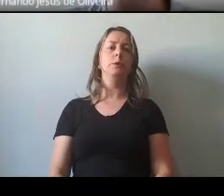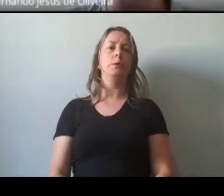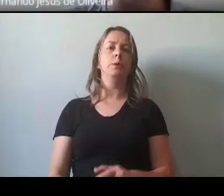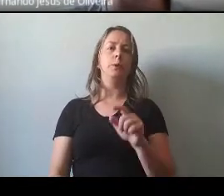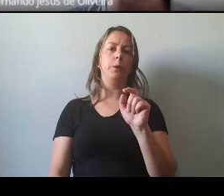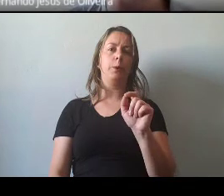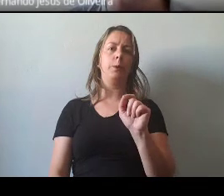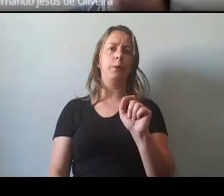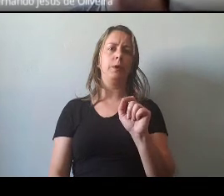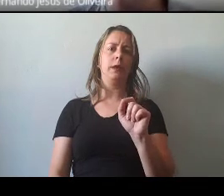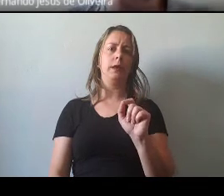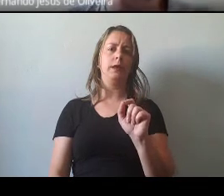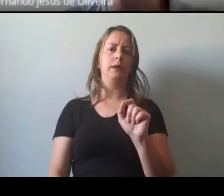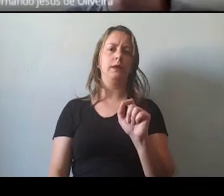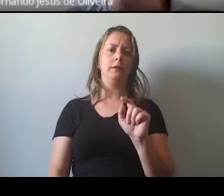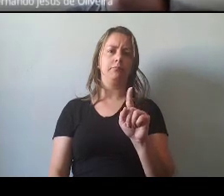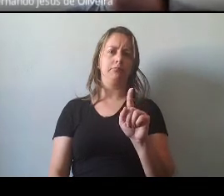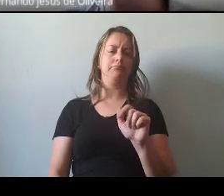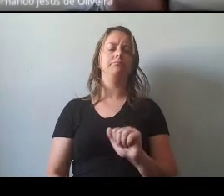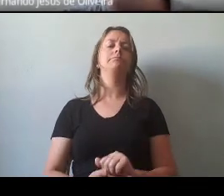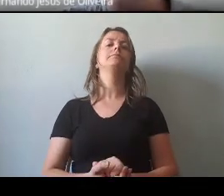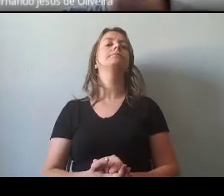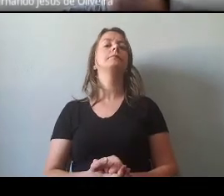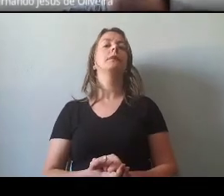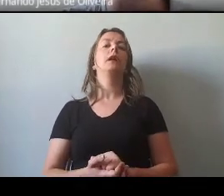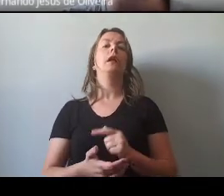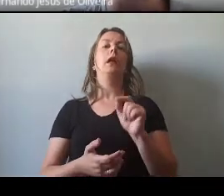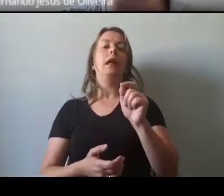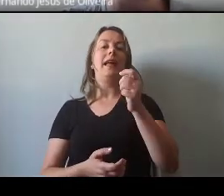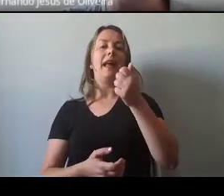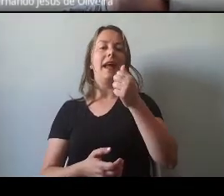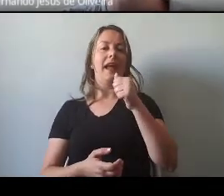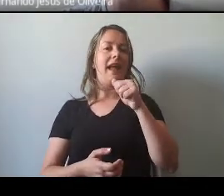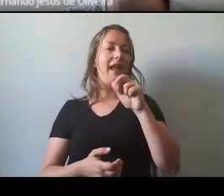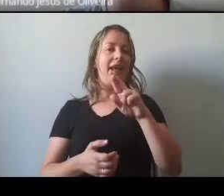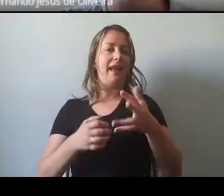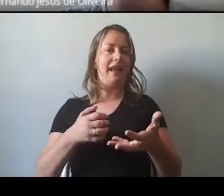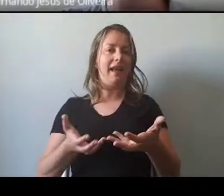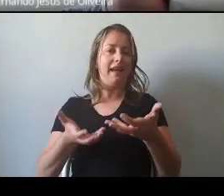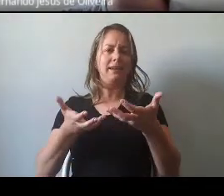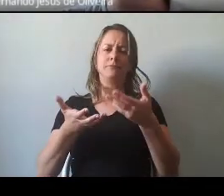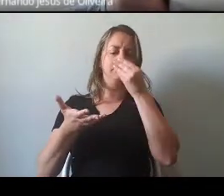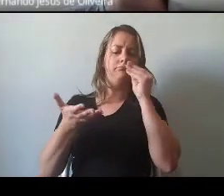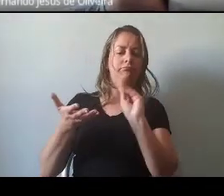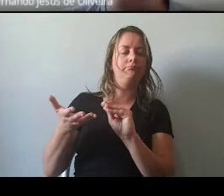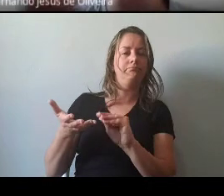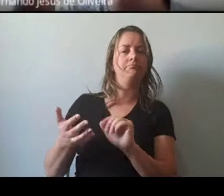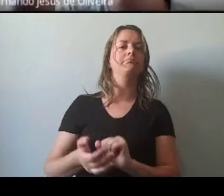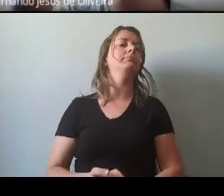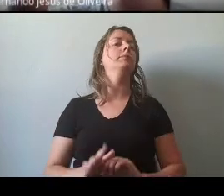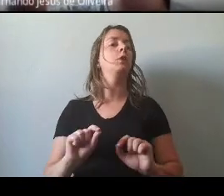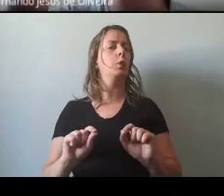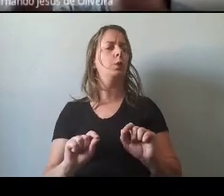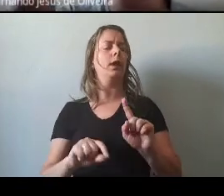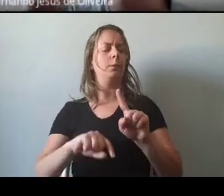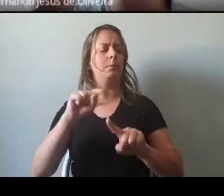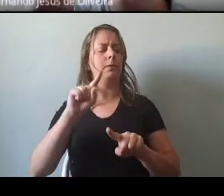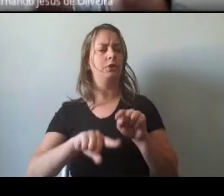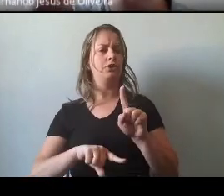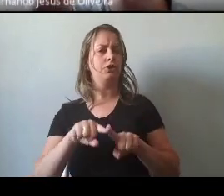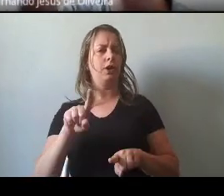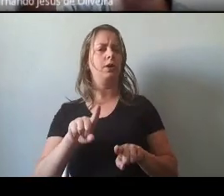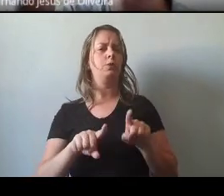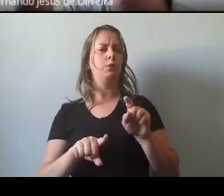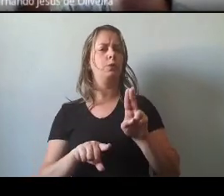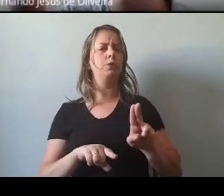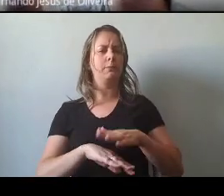aquele movimento, bom, primeiramente a resistência do ar vai ser desprezível também, e a gente vai lançar o objeto para